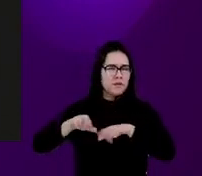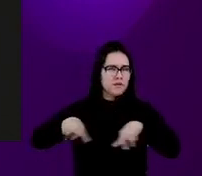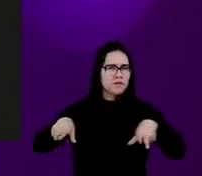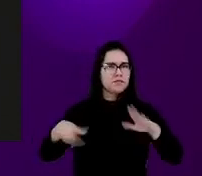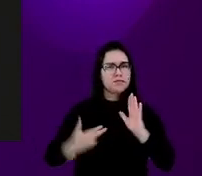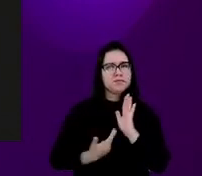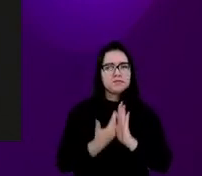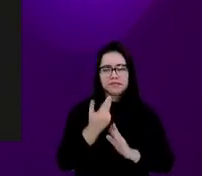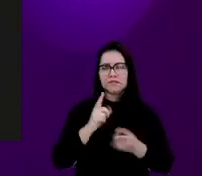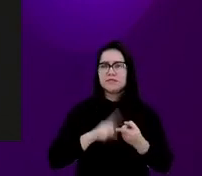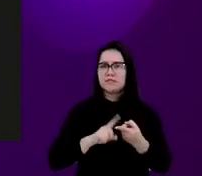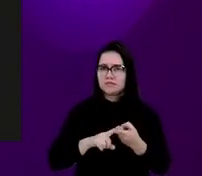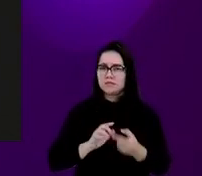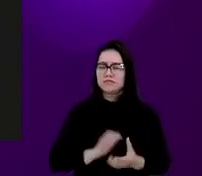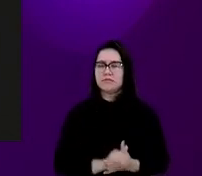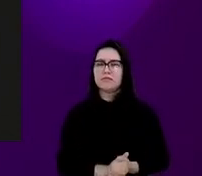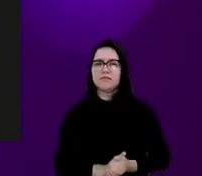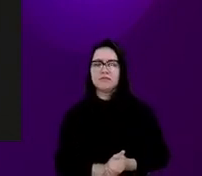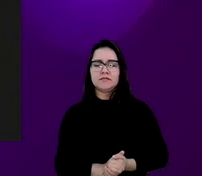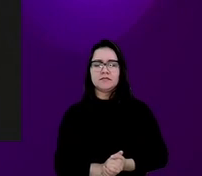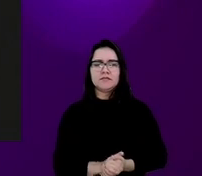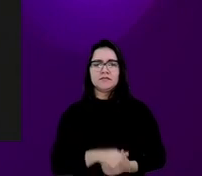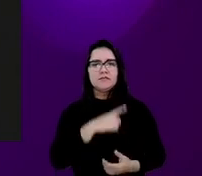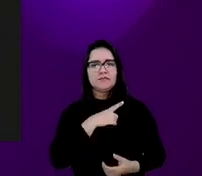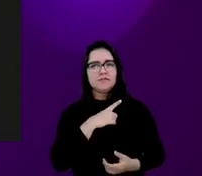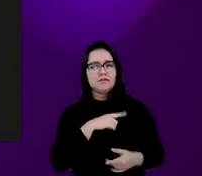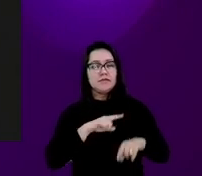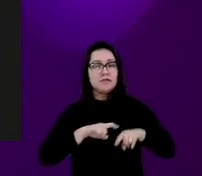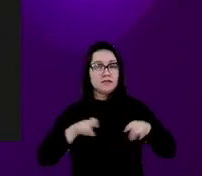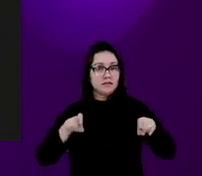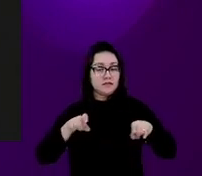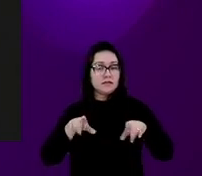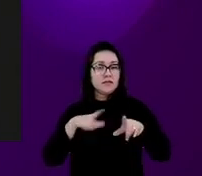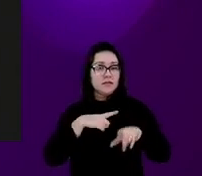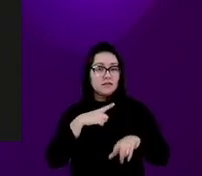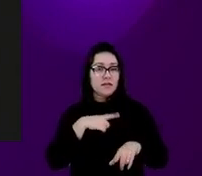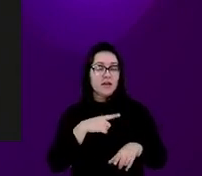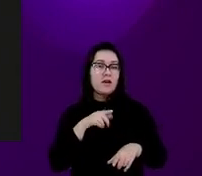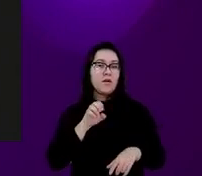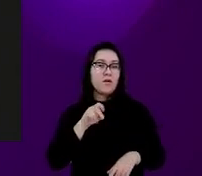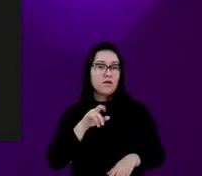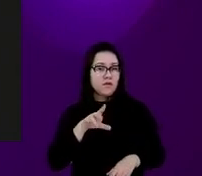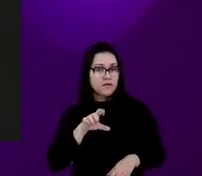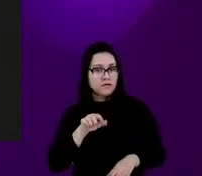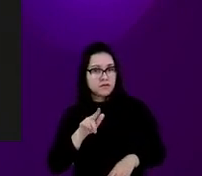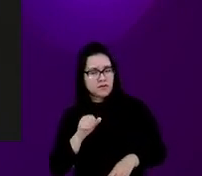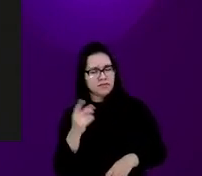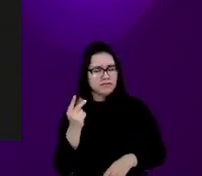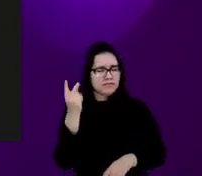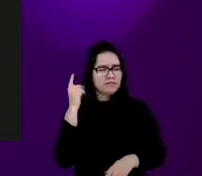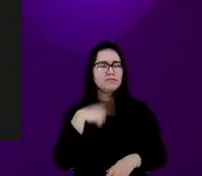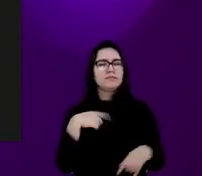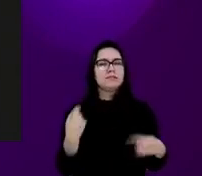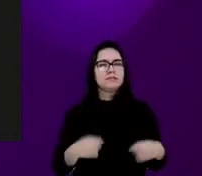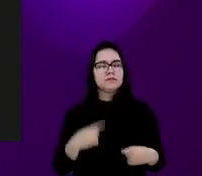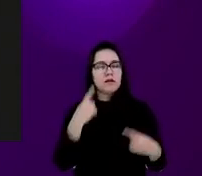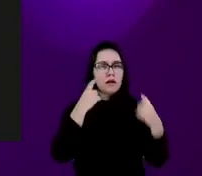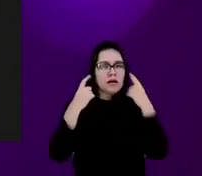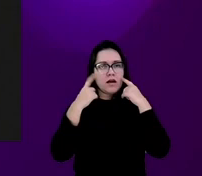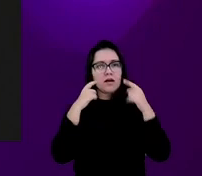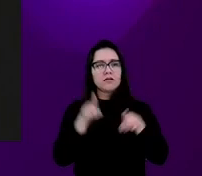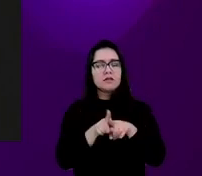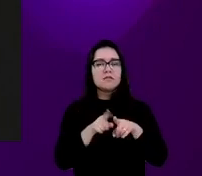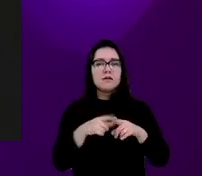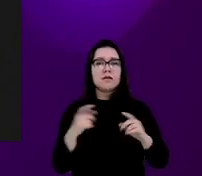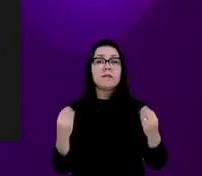cirurgiões que já militam na cirurgia oncológica há muito tempo tiveram que se inventar exatamente para poder